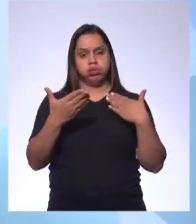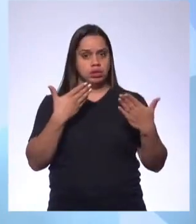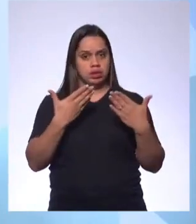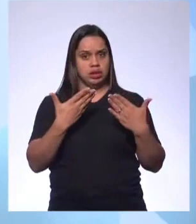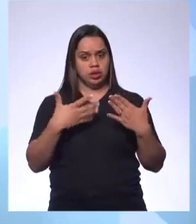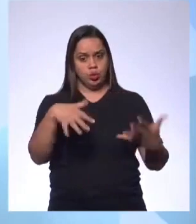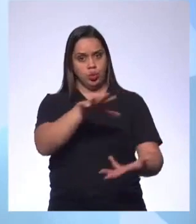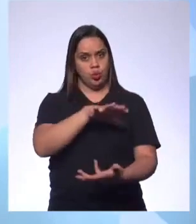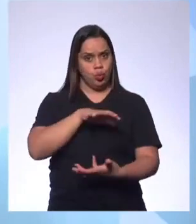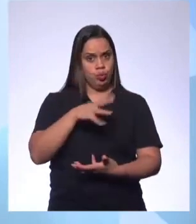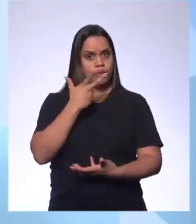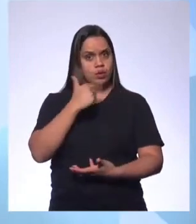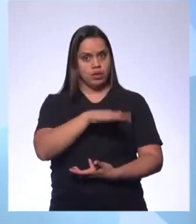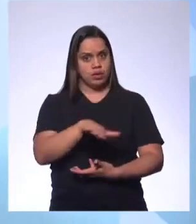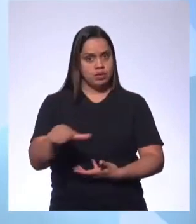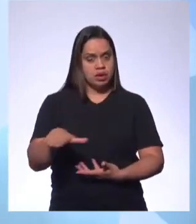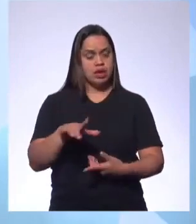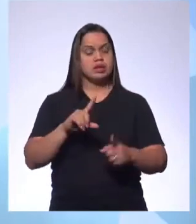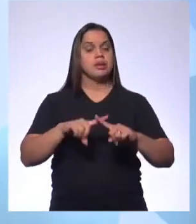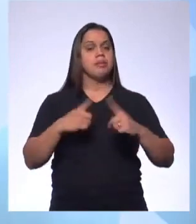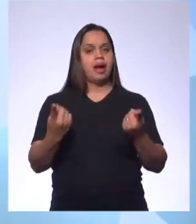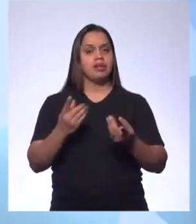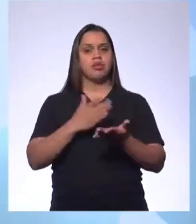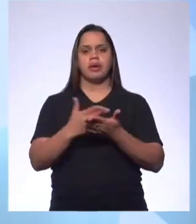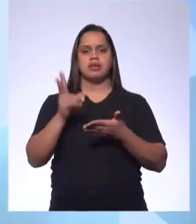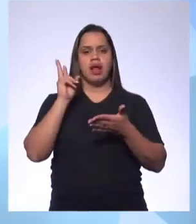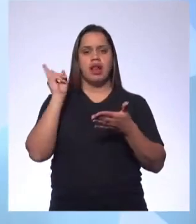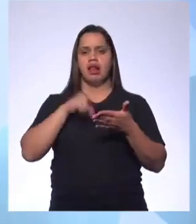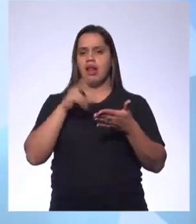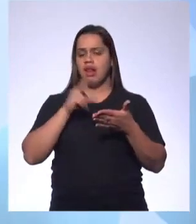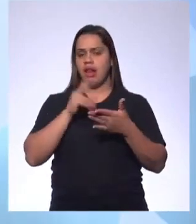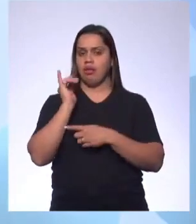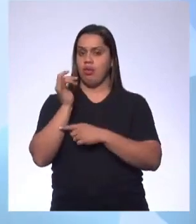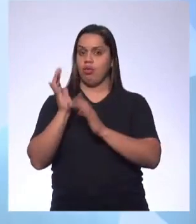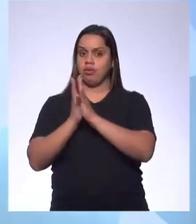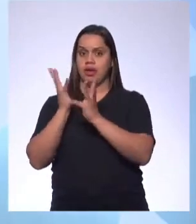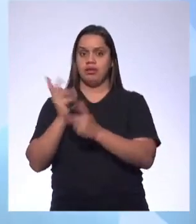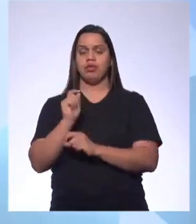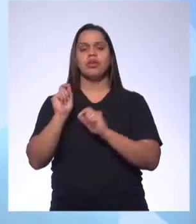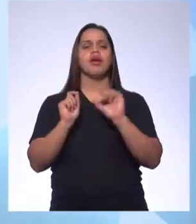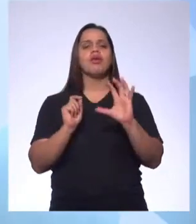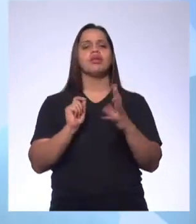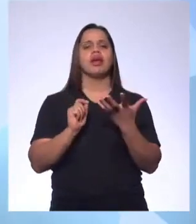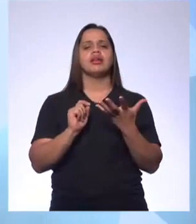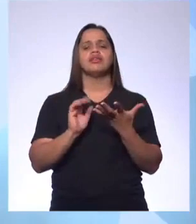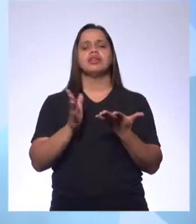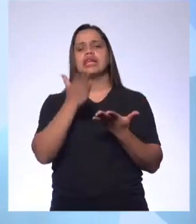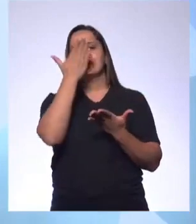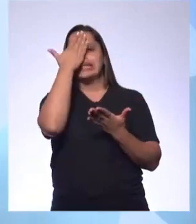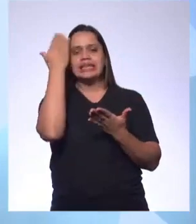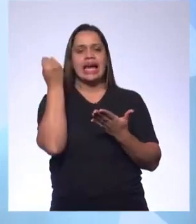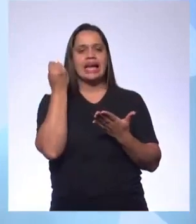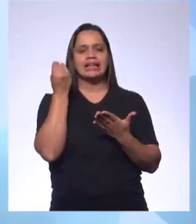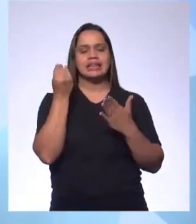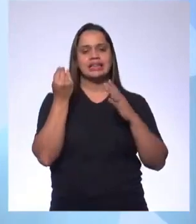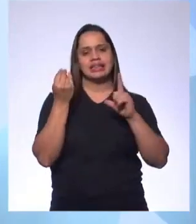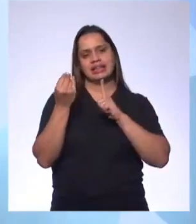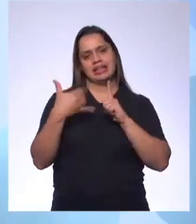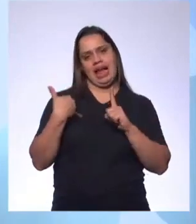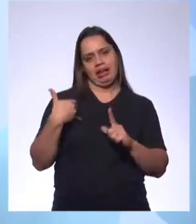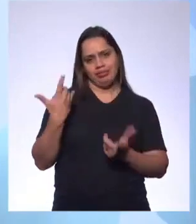infantil, mas quando você começa a ler um conto maravilhoso, você esquece um pouquinho da sua